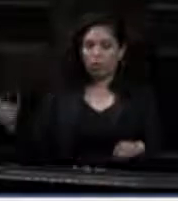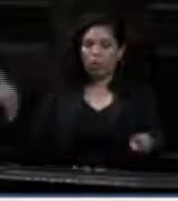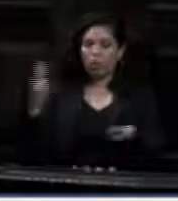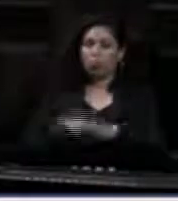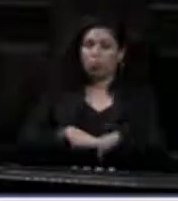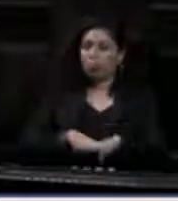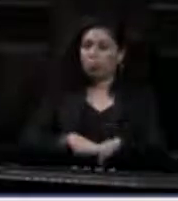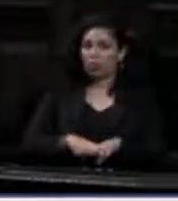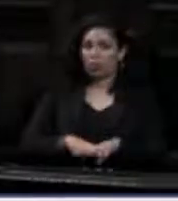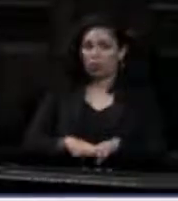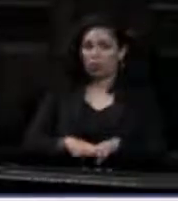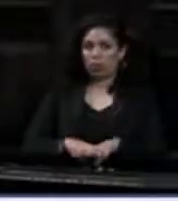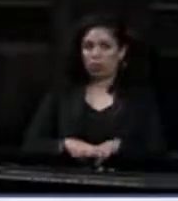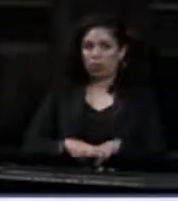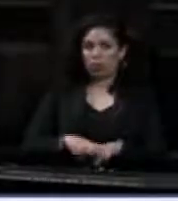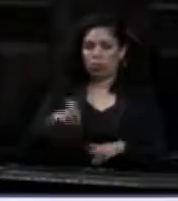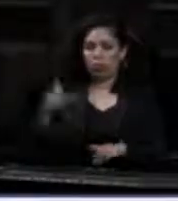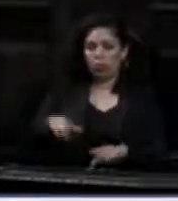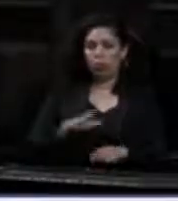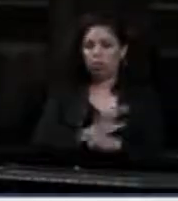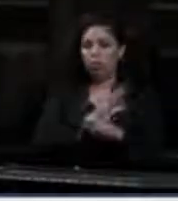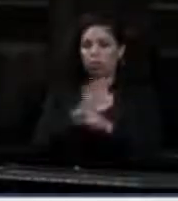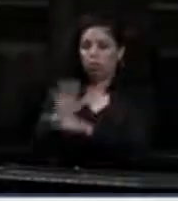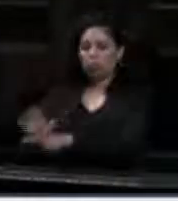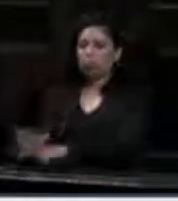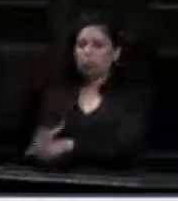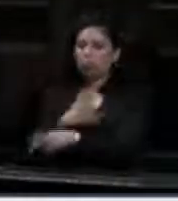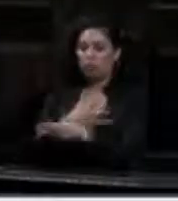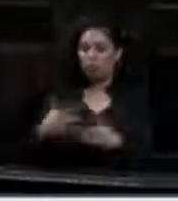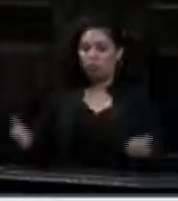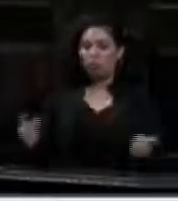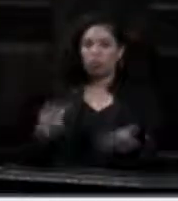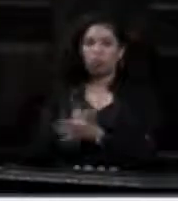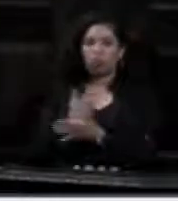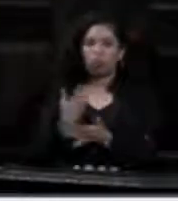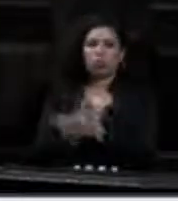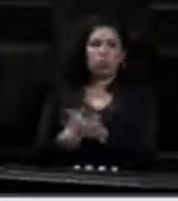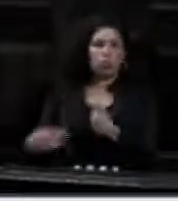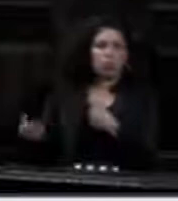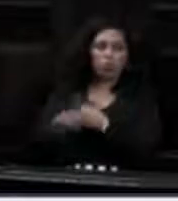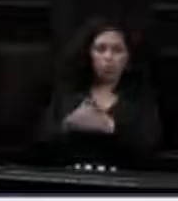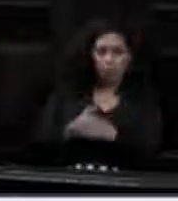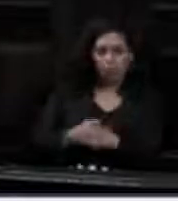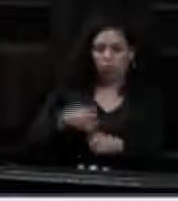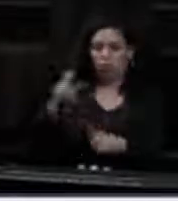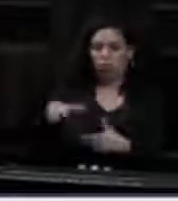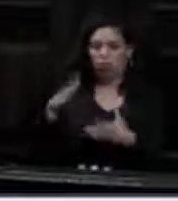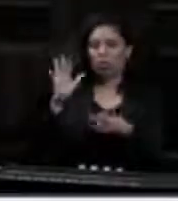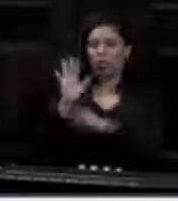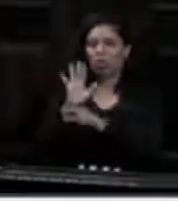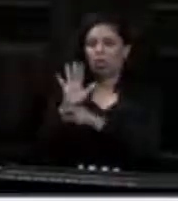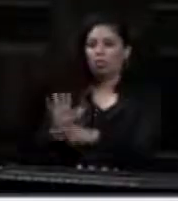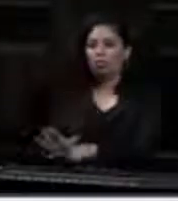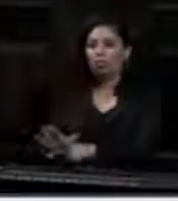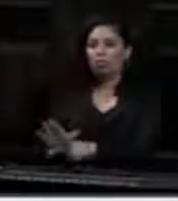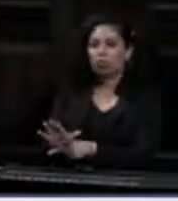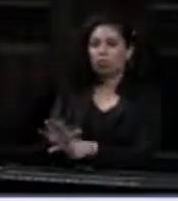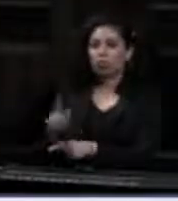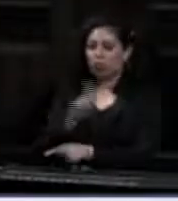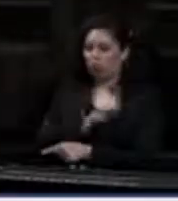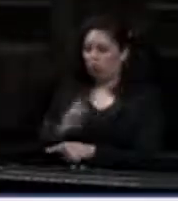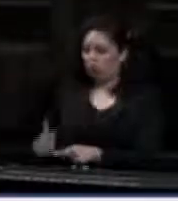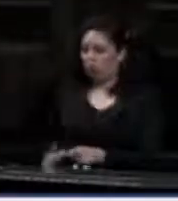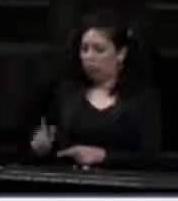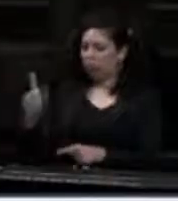ser libertados. Quando essa casa aprova as contas do governador Pezão, que